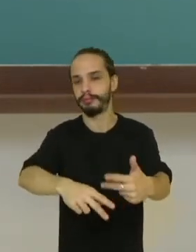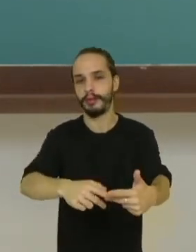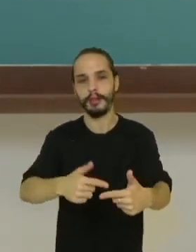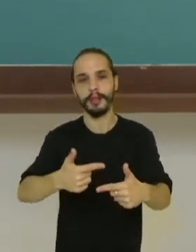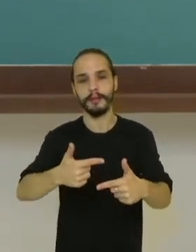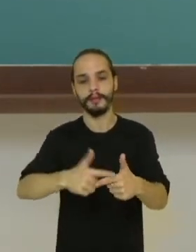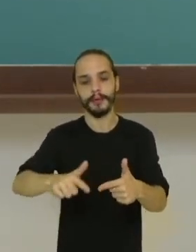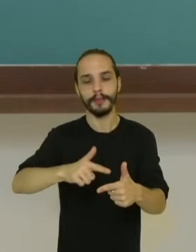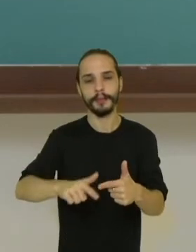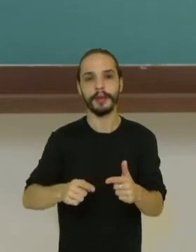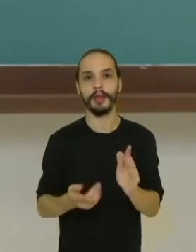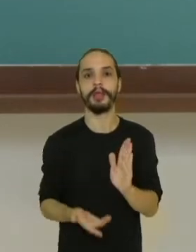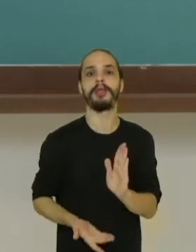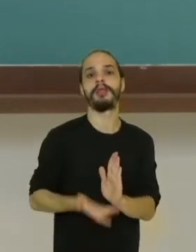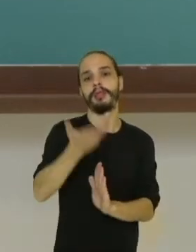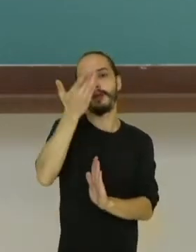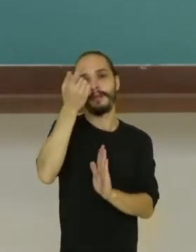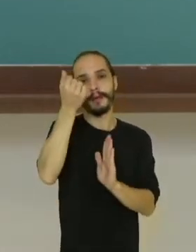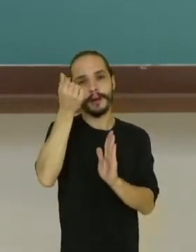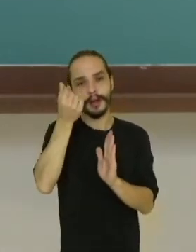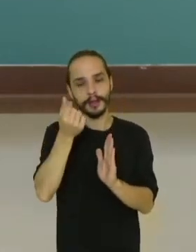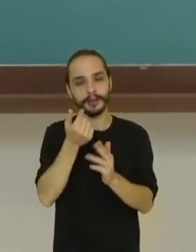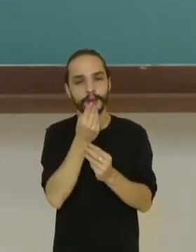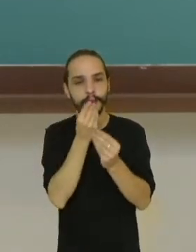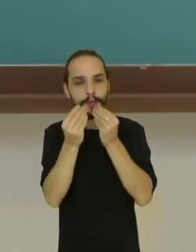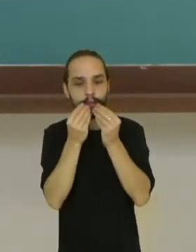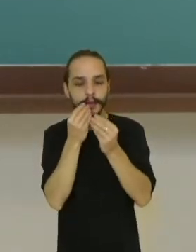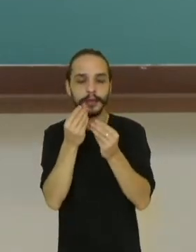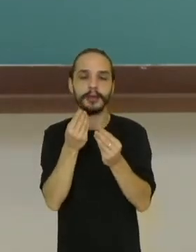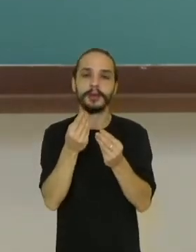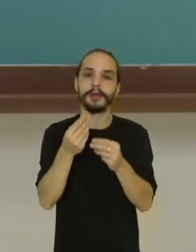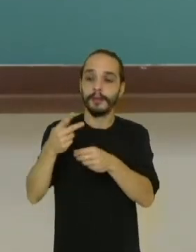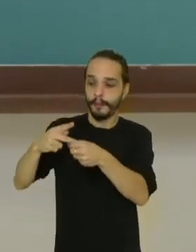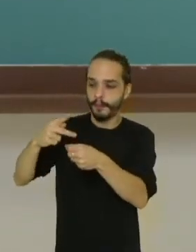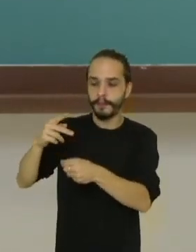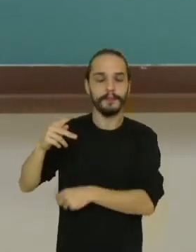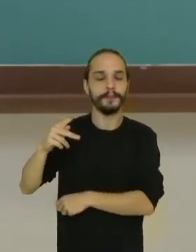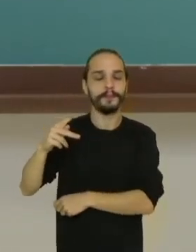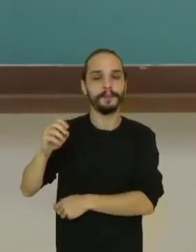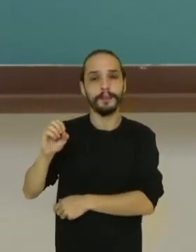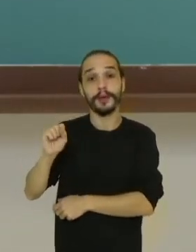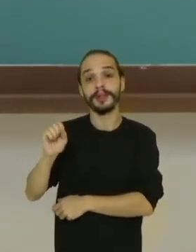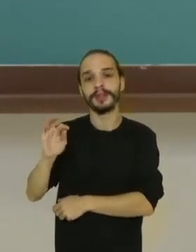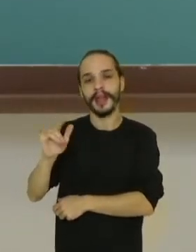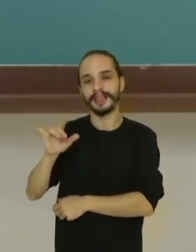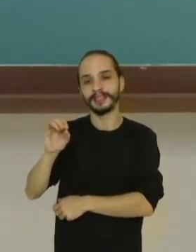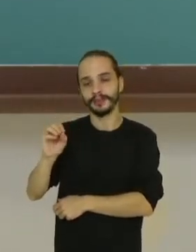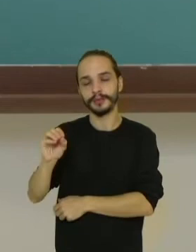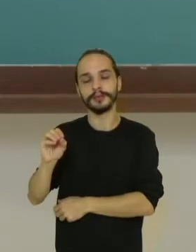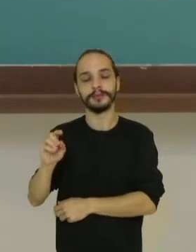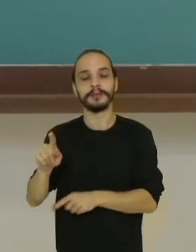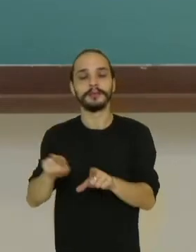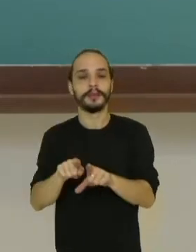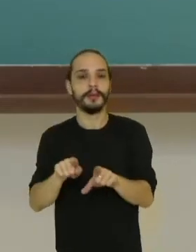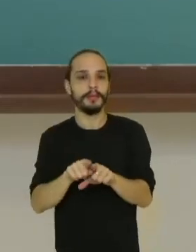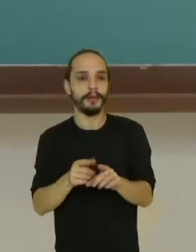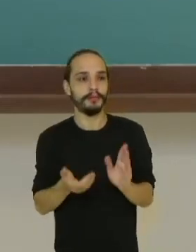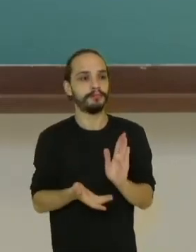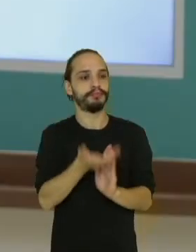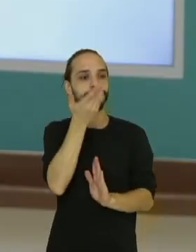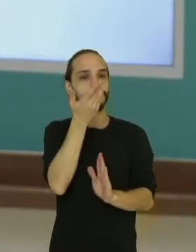países, subindo inclusive o valor dos alimentos, né, já que sobe o preço do potássio, sobe o valor também dos alimentos,